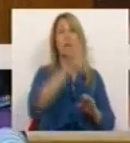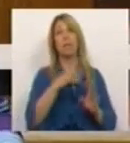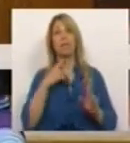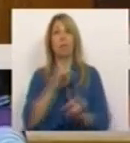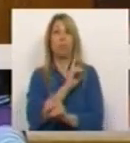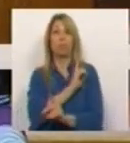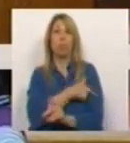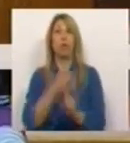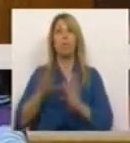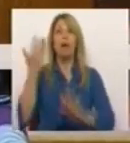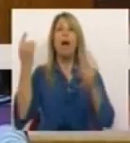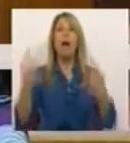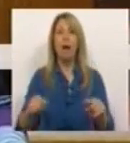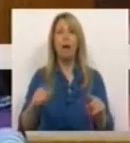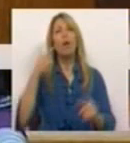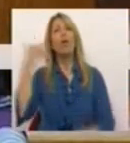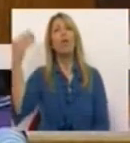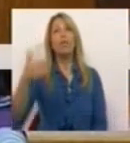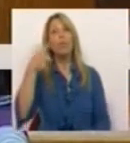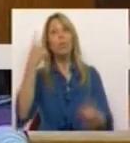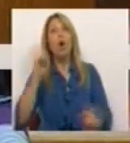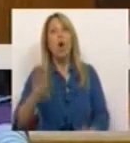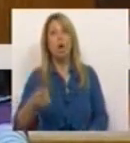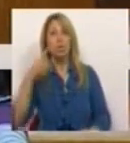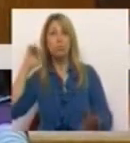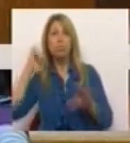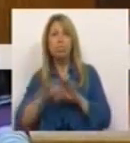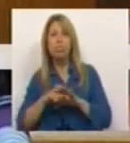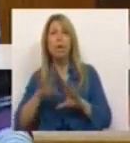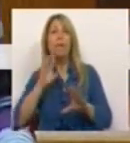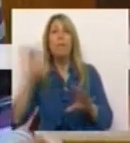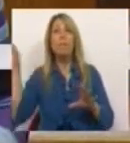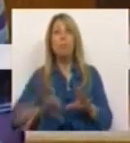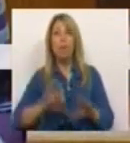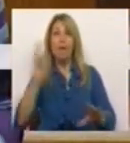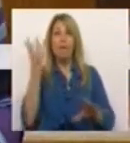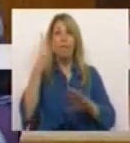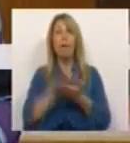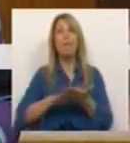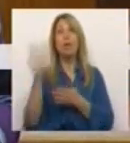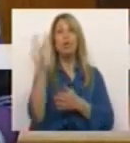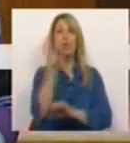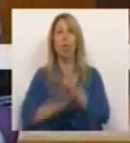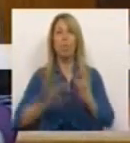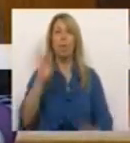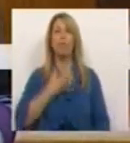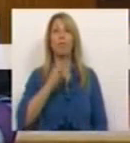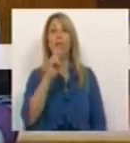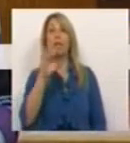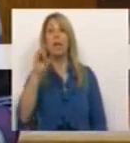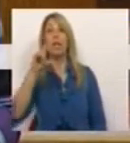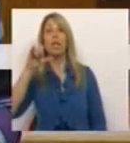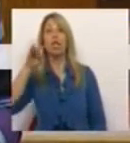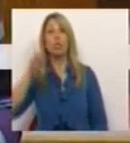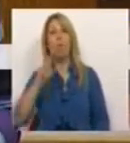potências. O que apontam para o futuro é o aprofundamento dos três pilares da União Europeia: o federalismo, com novos